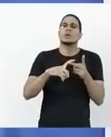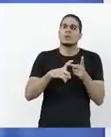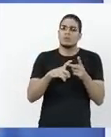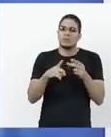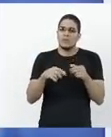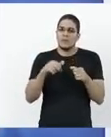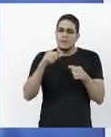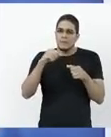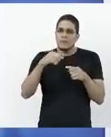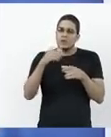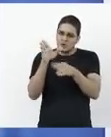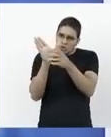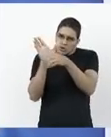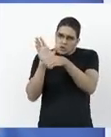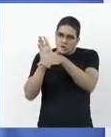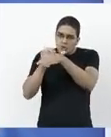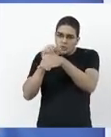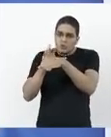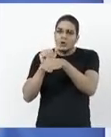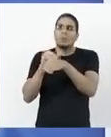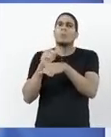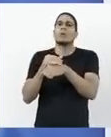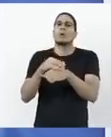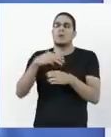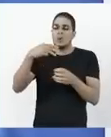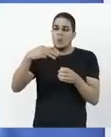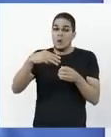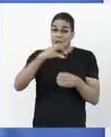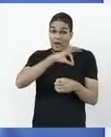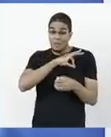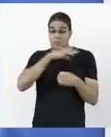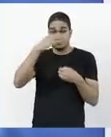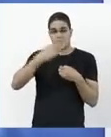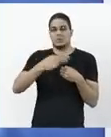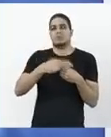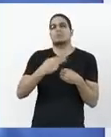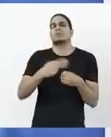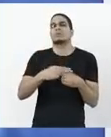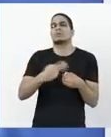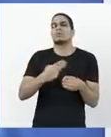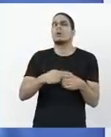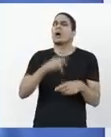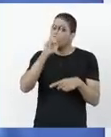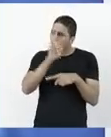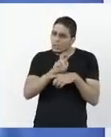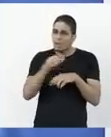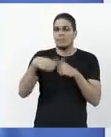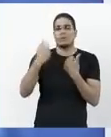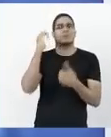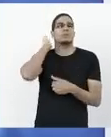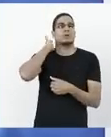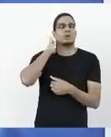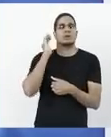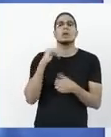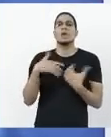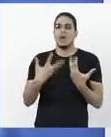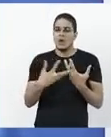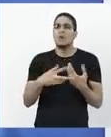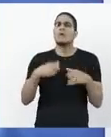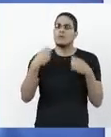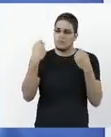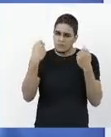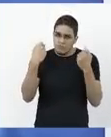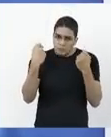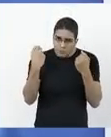nós. Eu acredito que posso ter a confiança de vocês e vou honrar cada voto. E aqueles